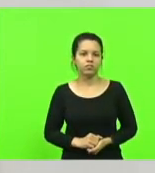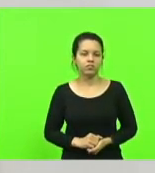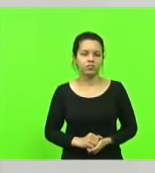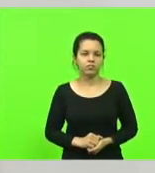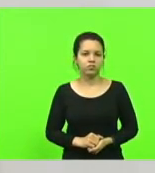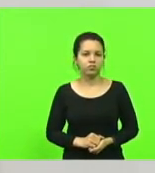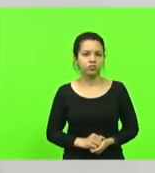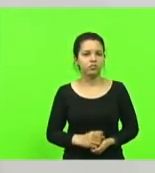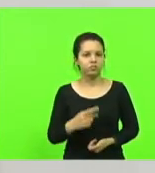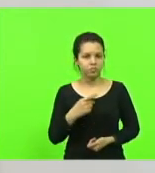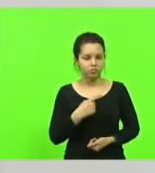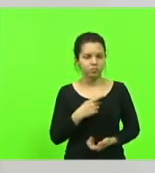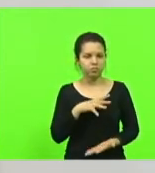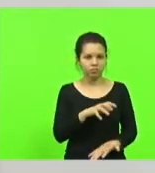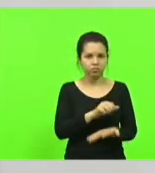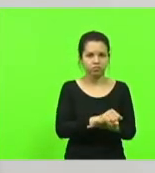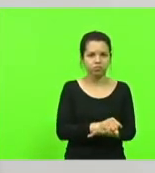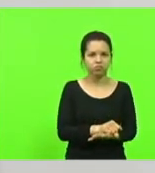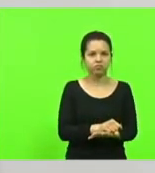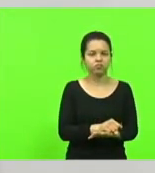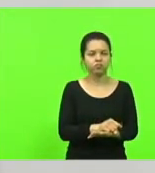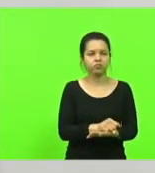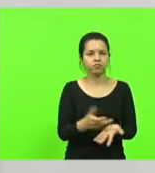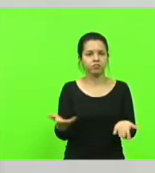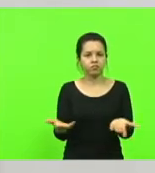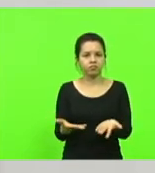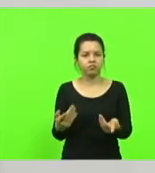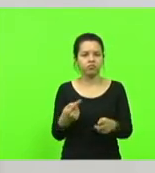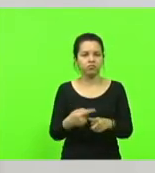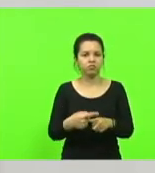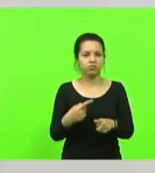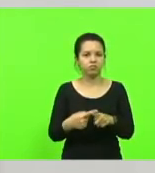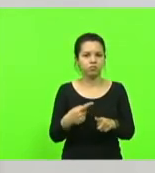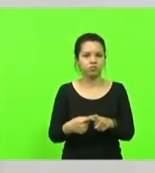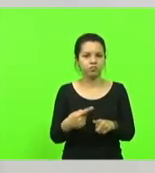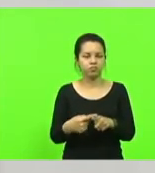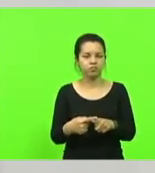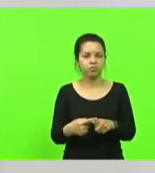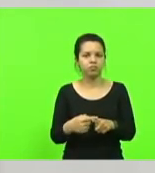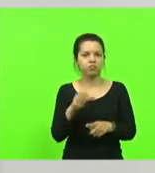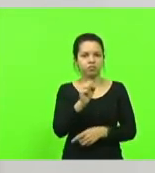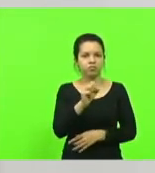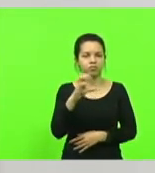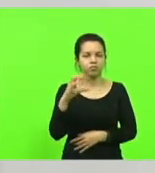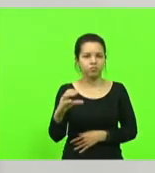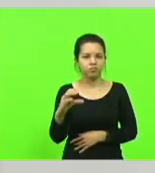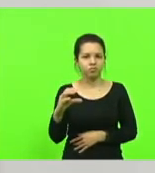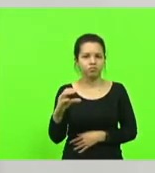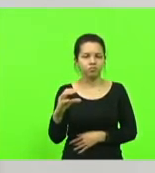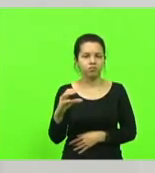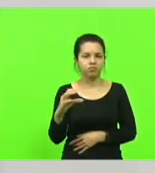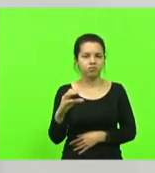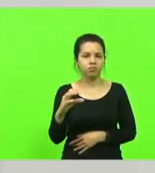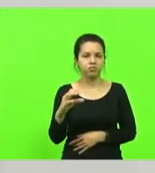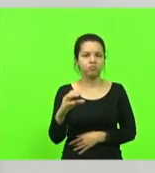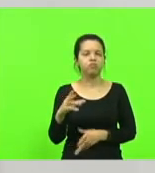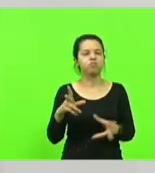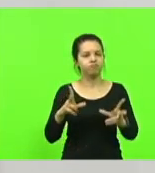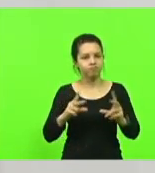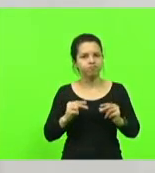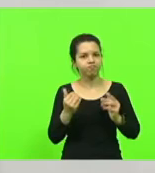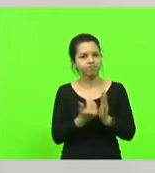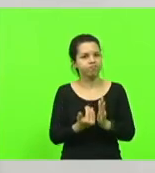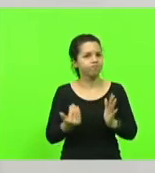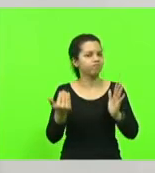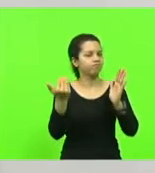Eu faço esse registro porque Santa Catarina merece muito mais,